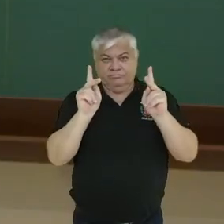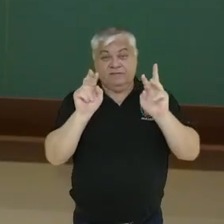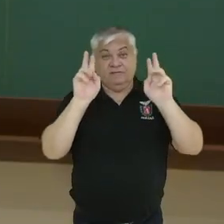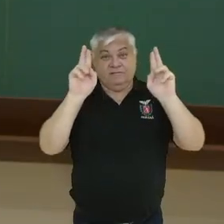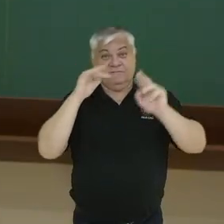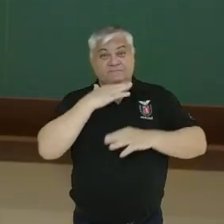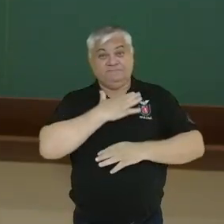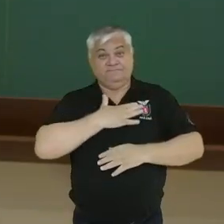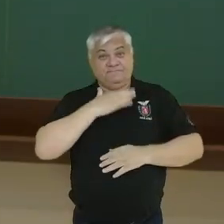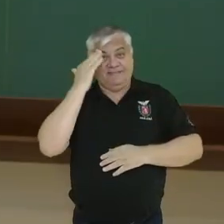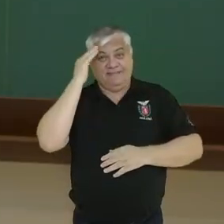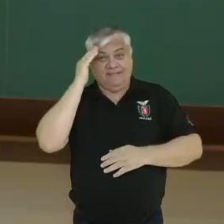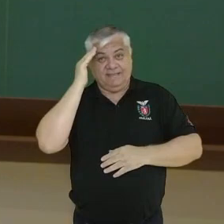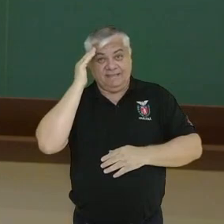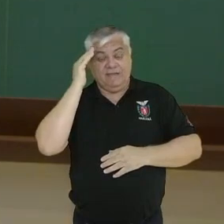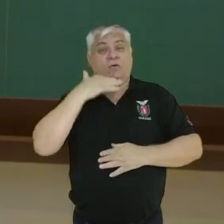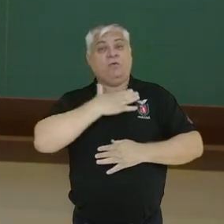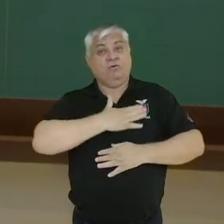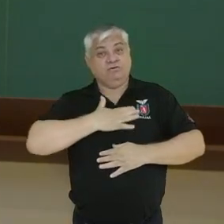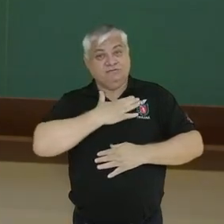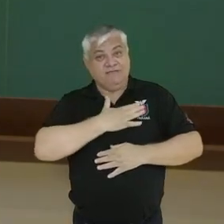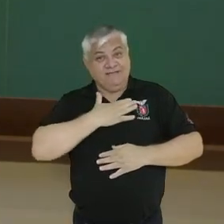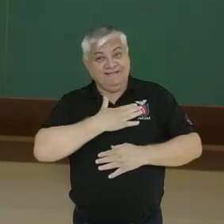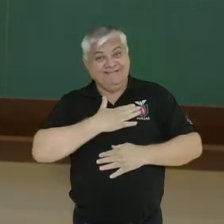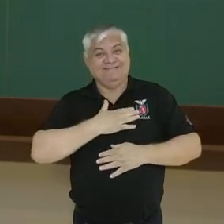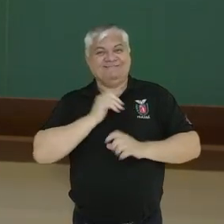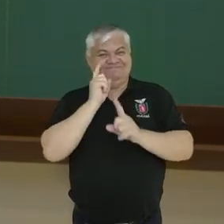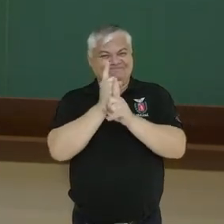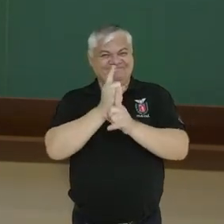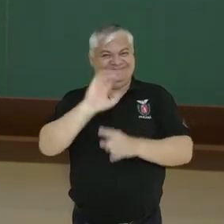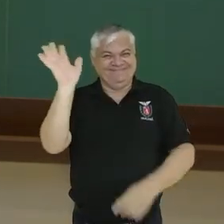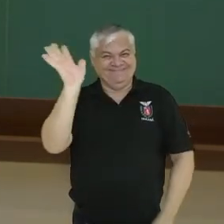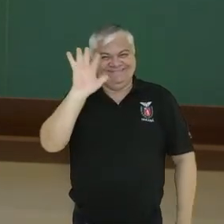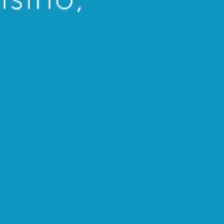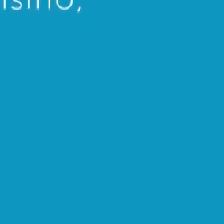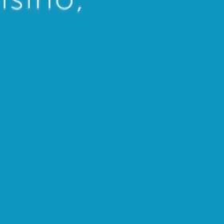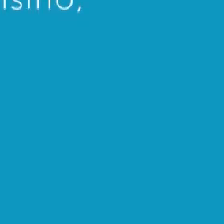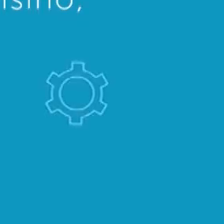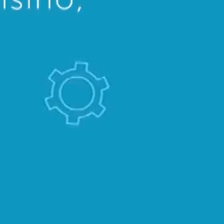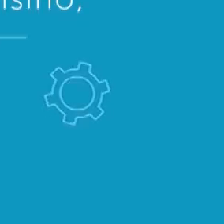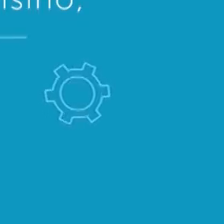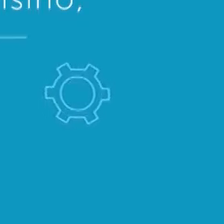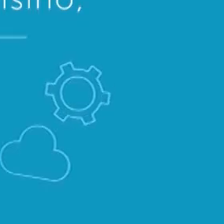ok? Espero que vocês tenham entendido, espero que vocês tenham gostado, espero vocês na próxima aula. Até mais!